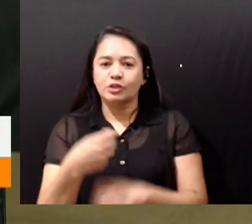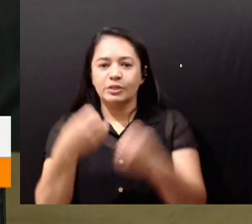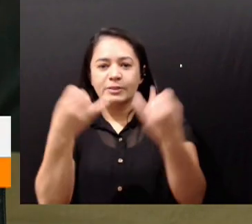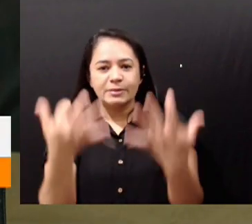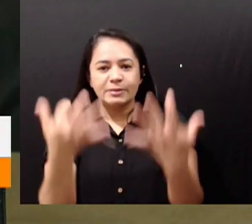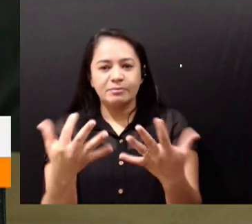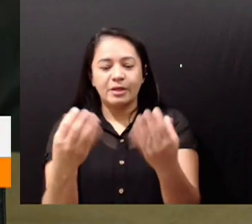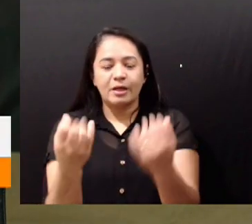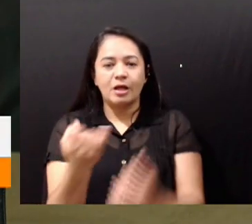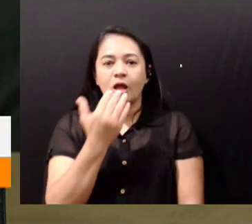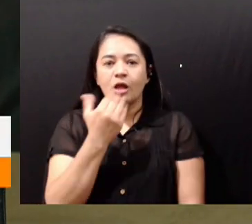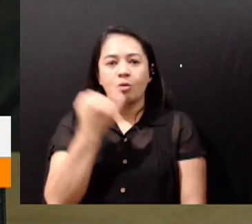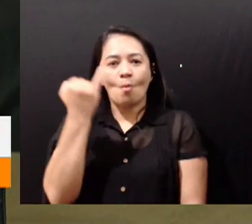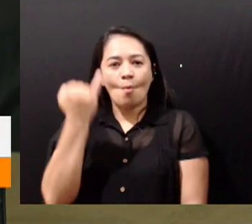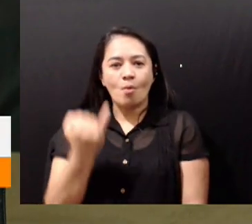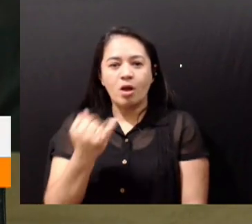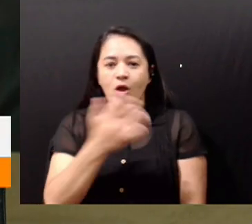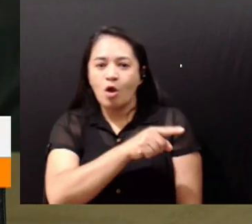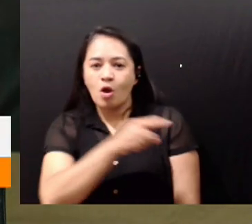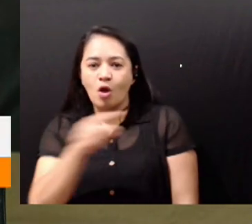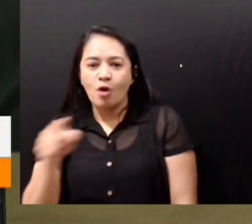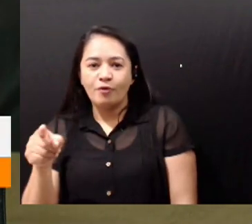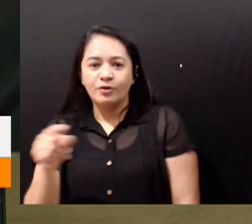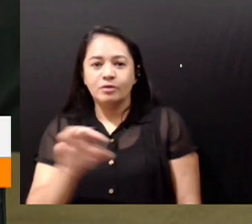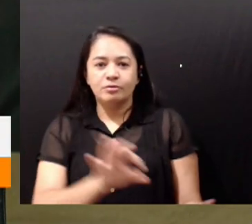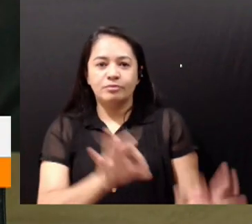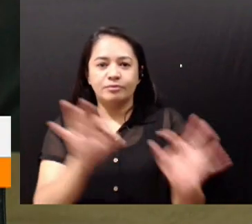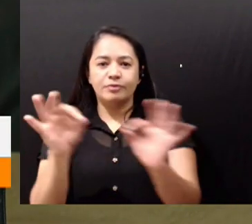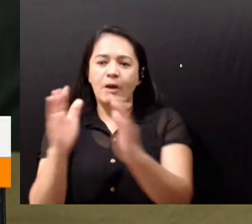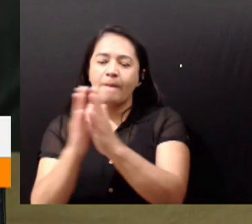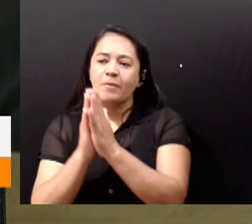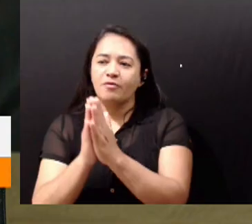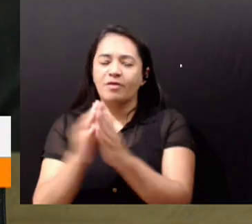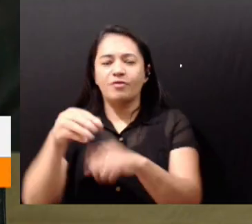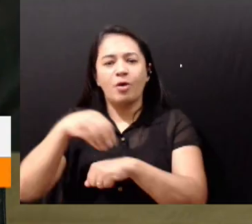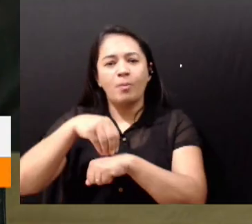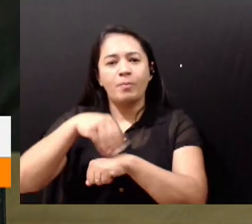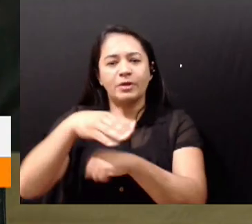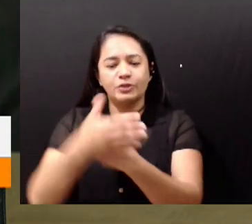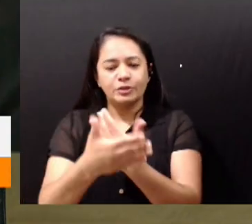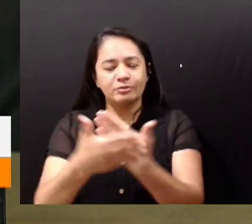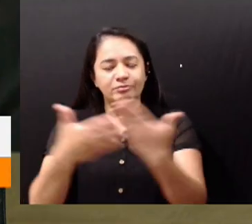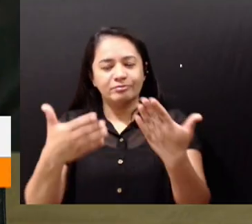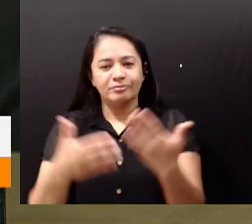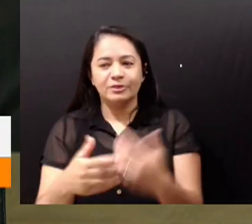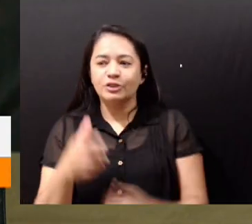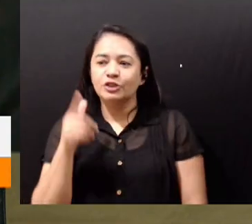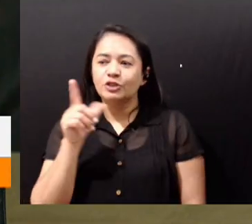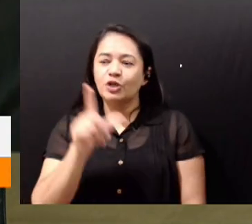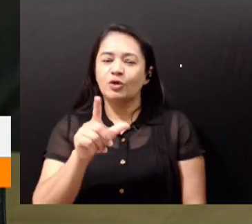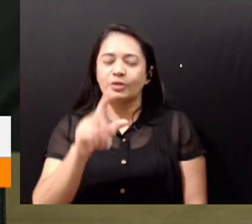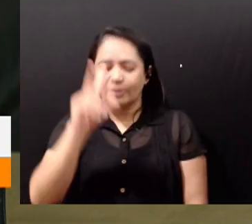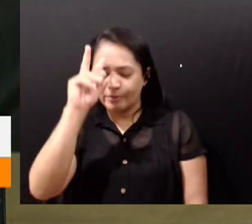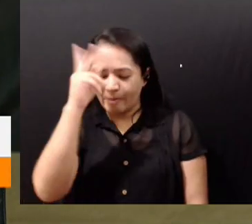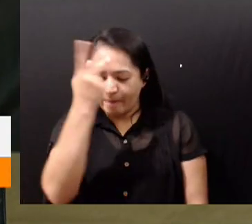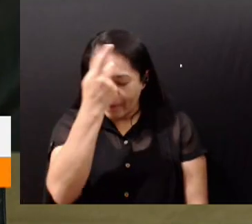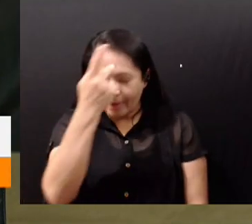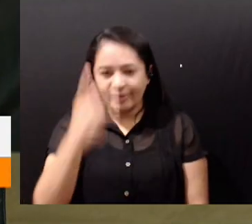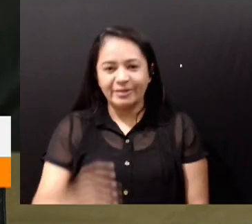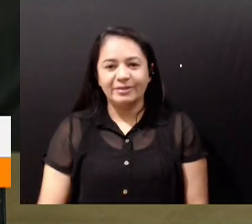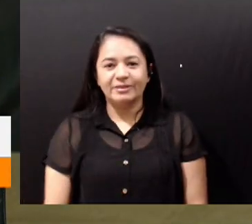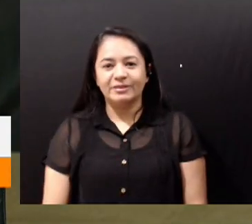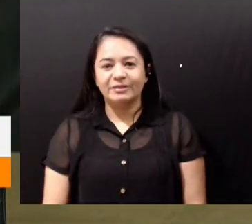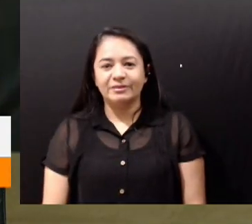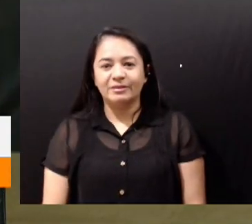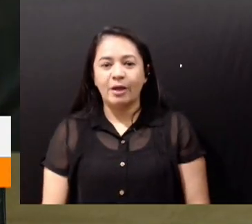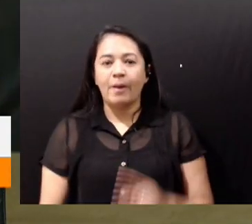gente, o pessoal que participou conosco, né? Deixa uma dica para essa galera, para que a gente possa dar uma viradinha de chave, de repente o que é dito aqui no programa, a